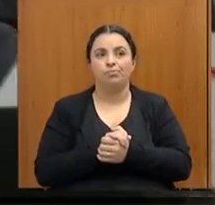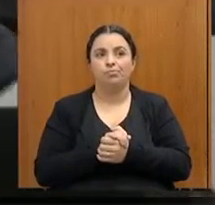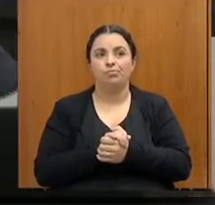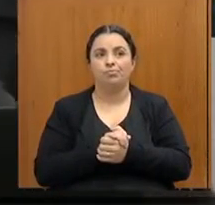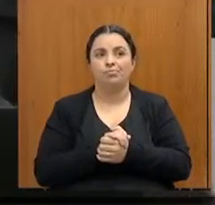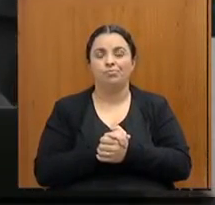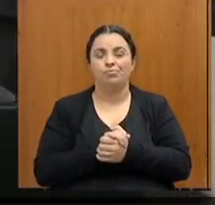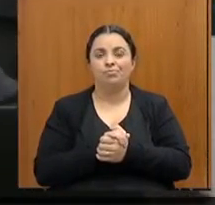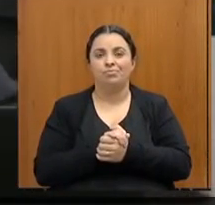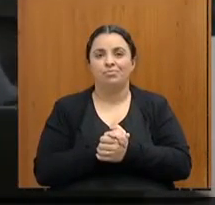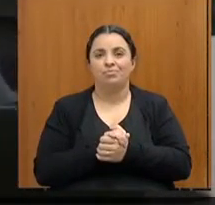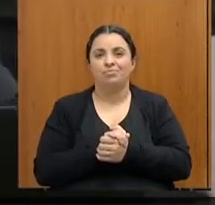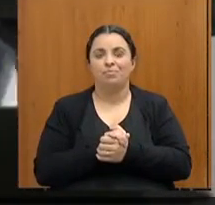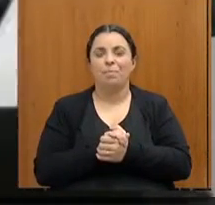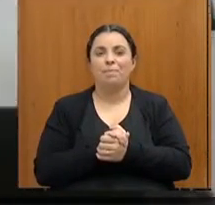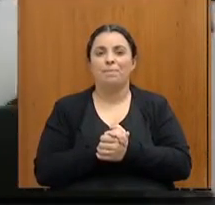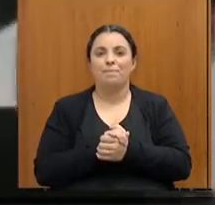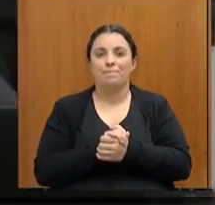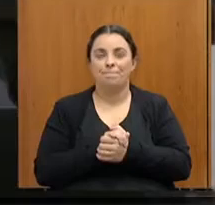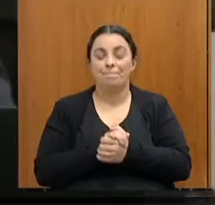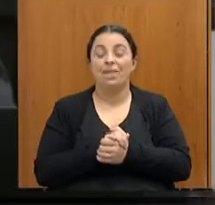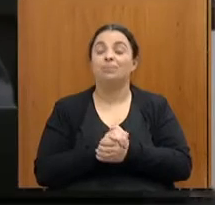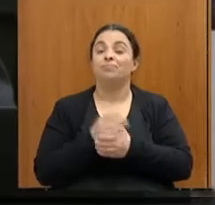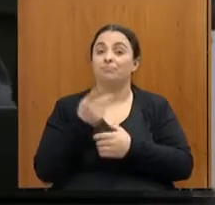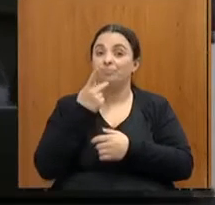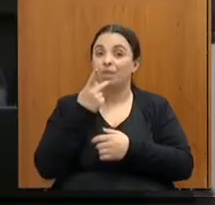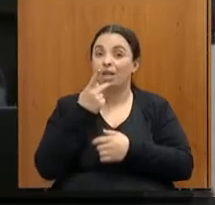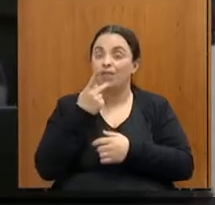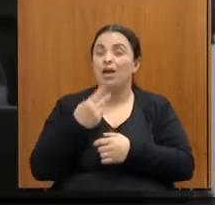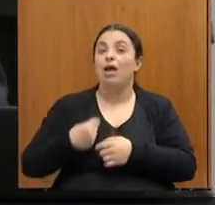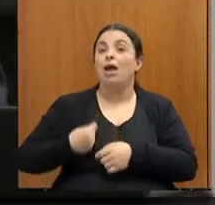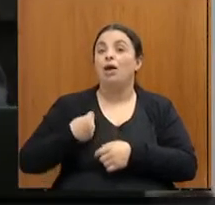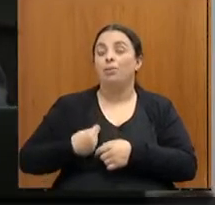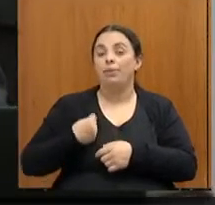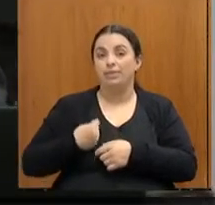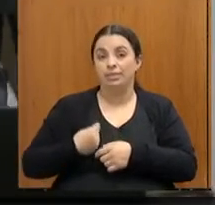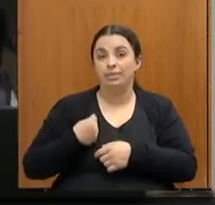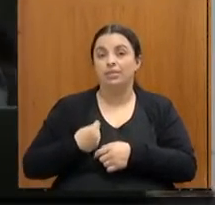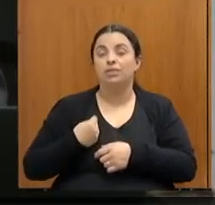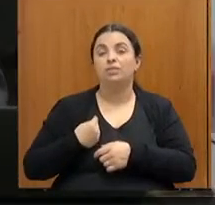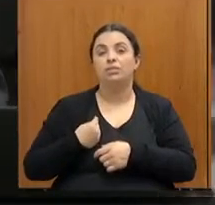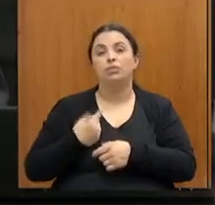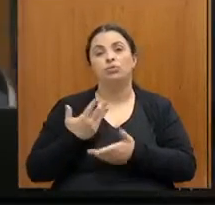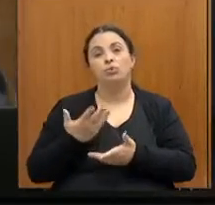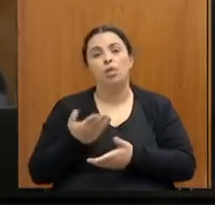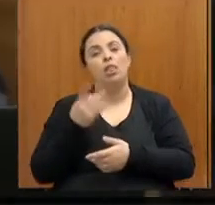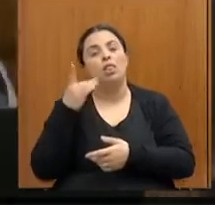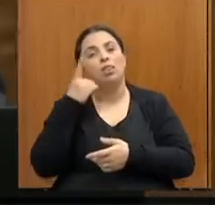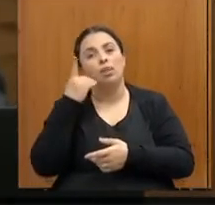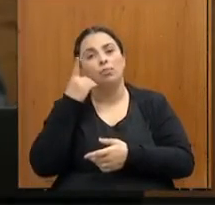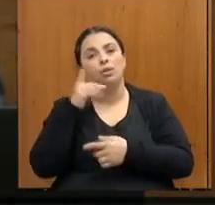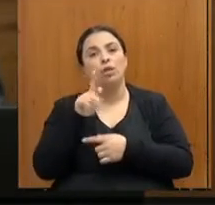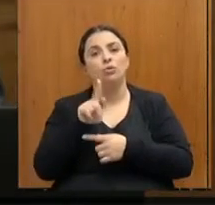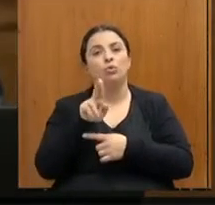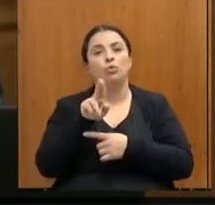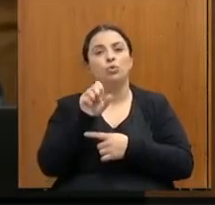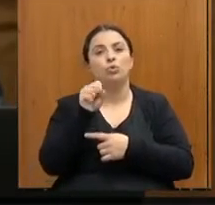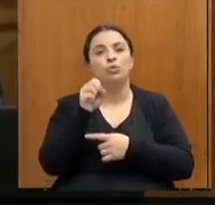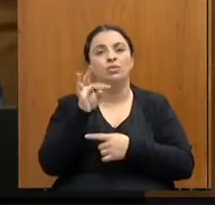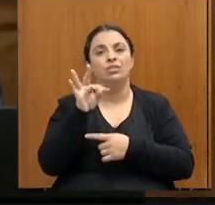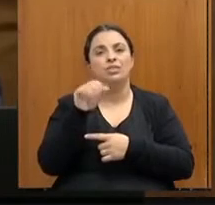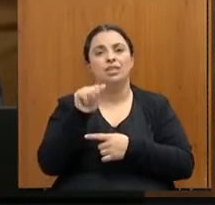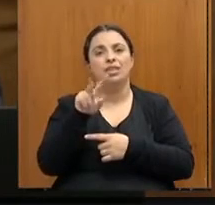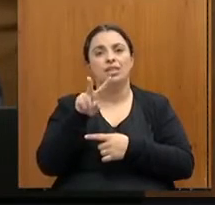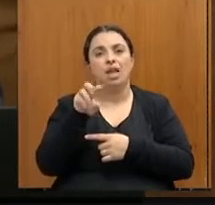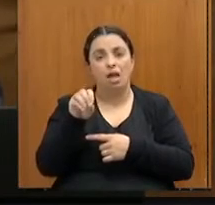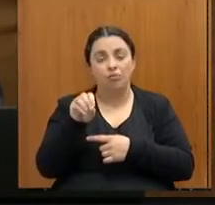eu aproveito também para estaca aqui e registrar a presença do meu querido amigo deputado Gustavo Mitre destacando